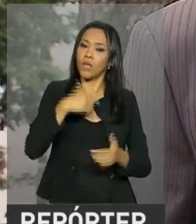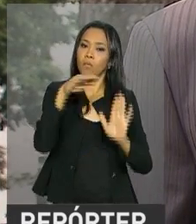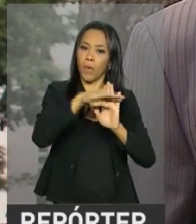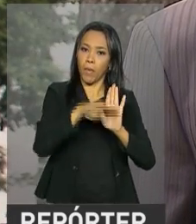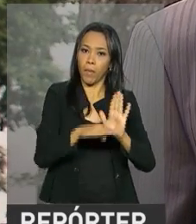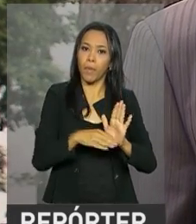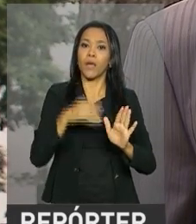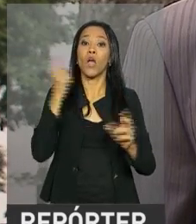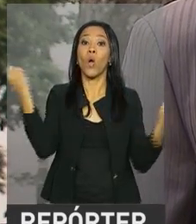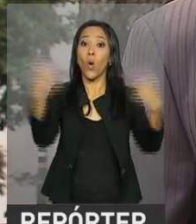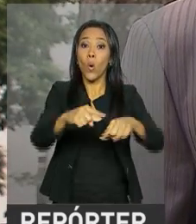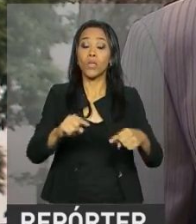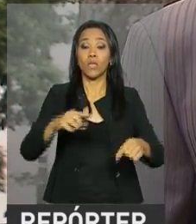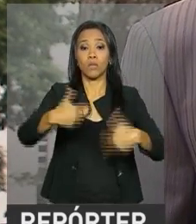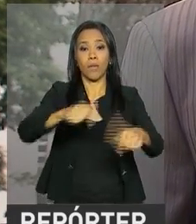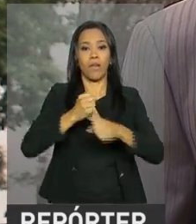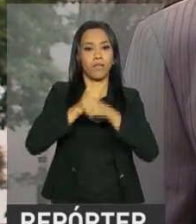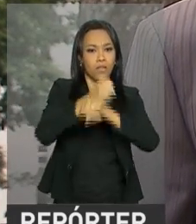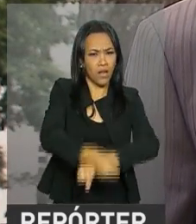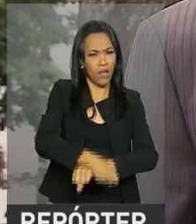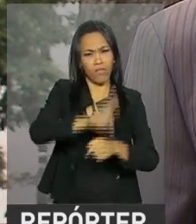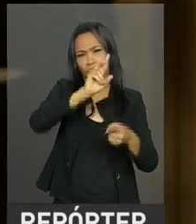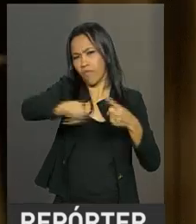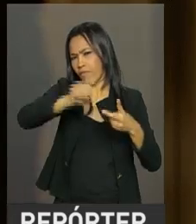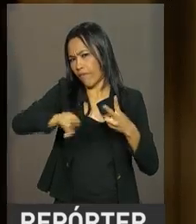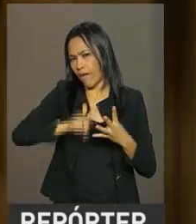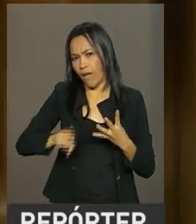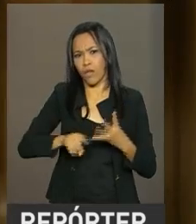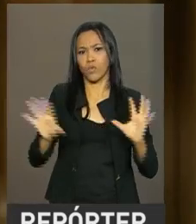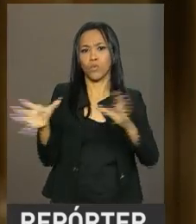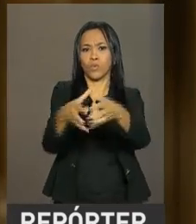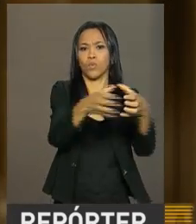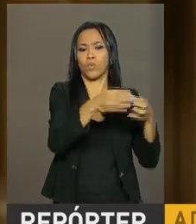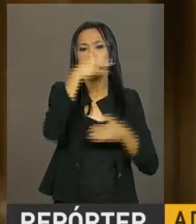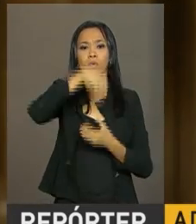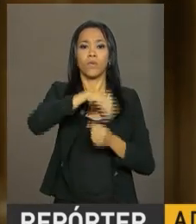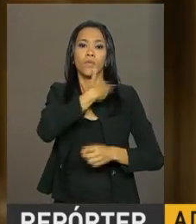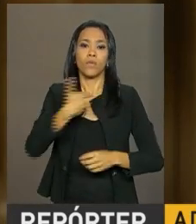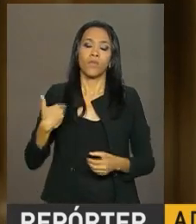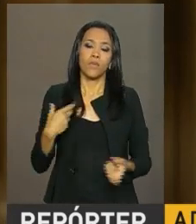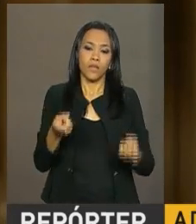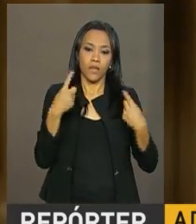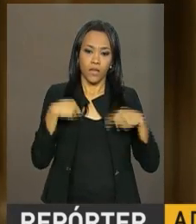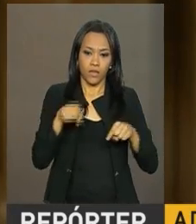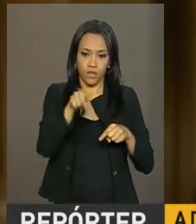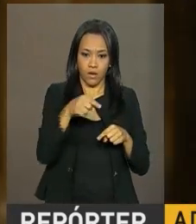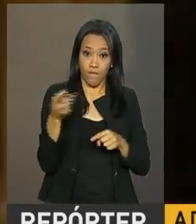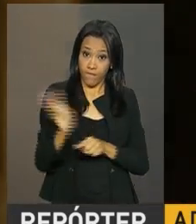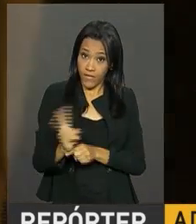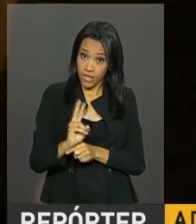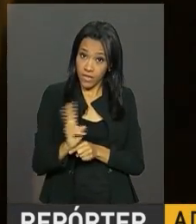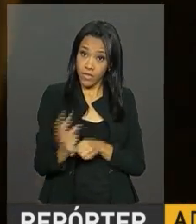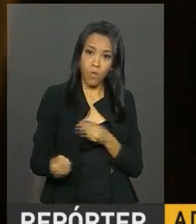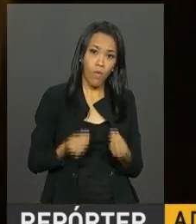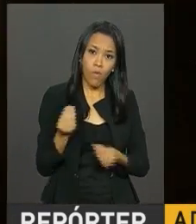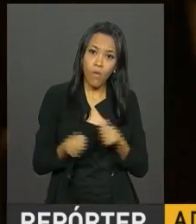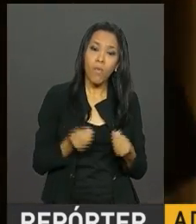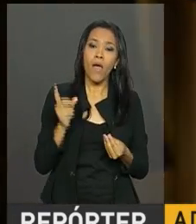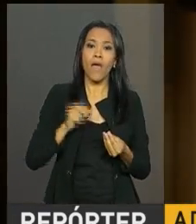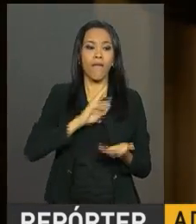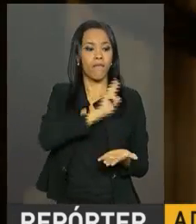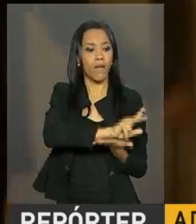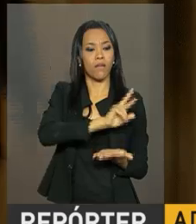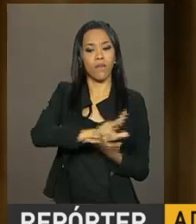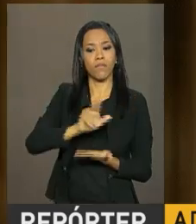mais de 70 ações envolvendo diversos órgãos as ações de fiscalização em geral são feitas por um Pool de órgãos